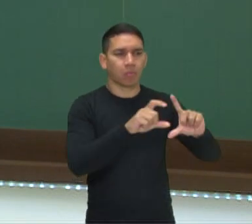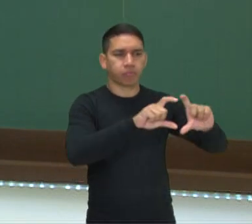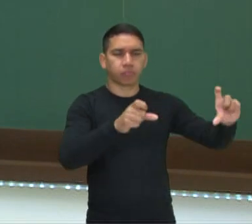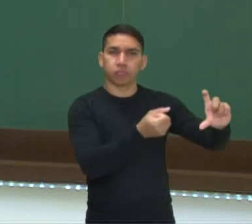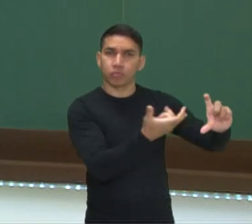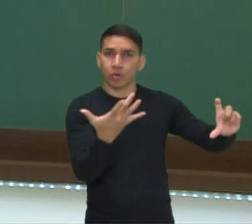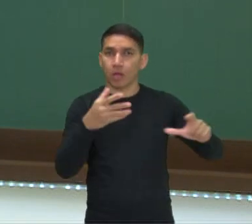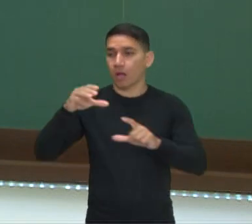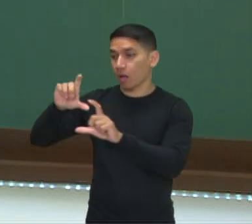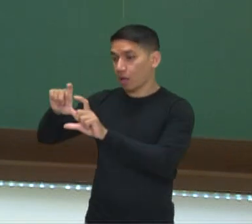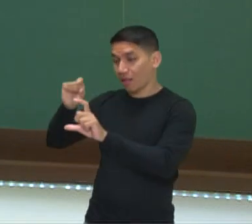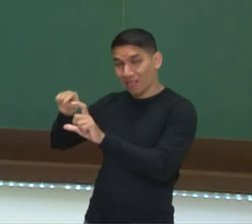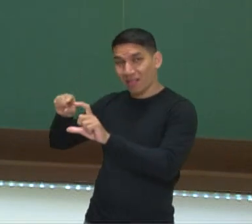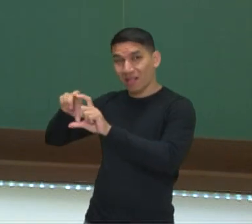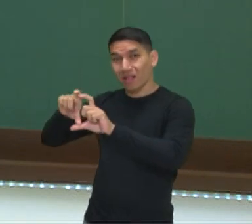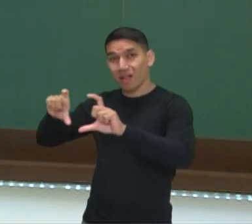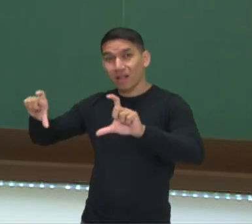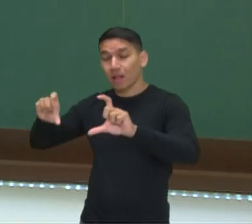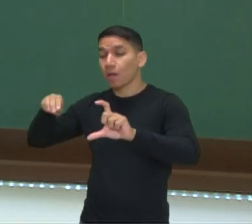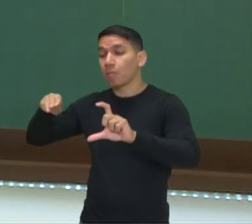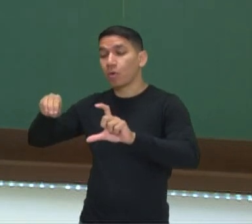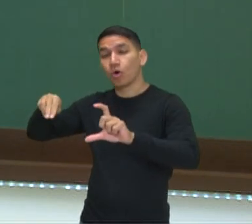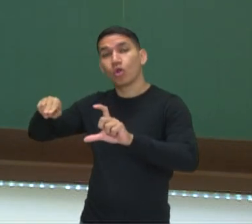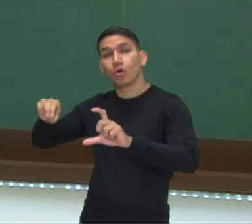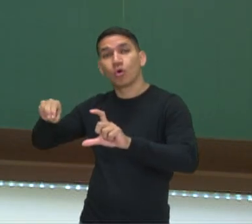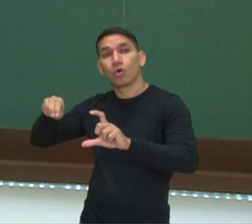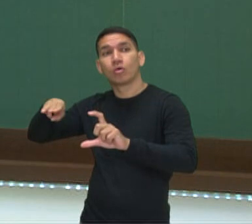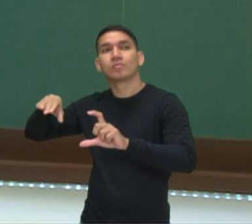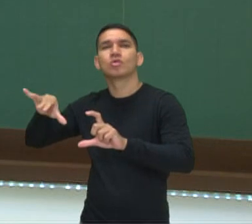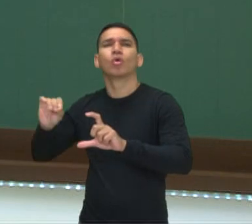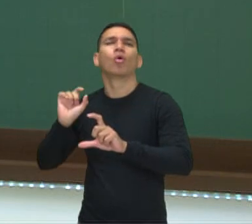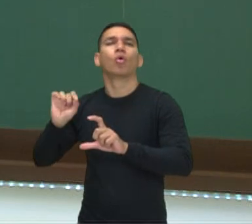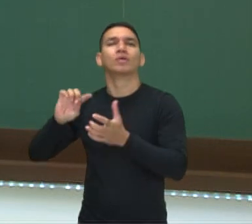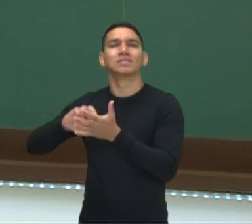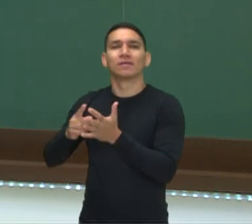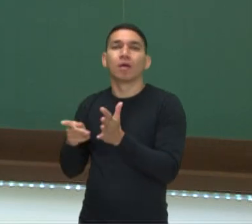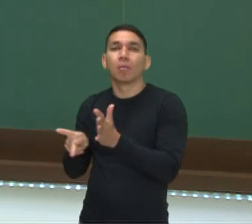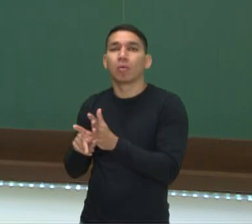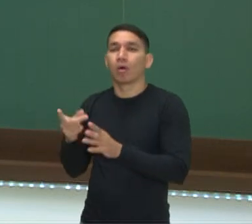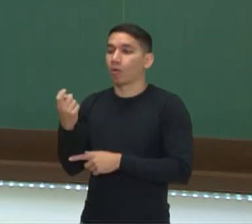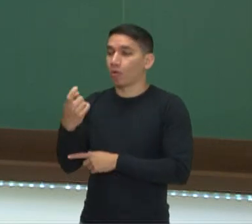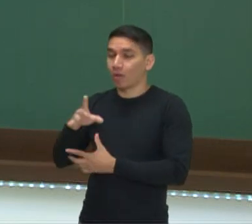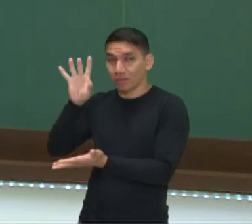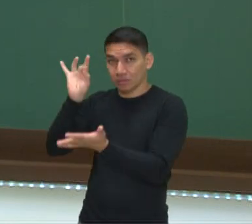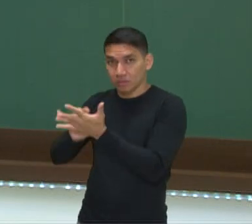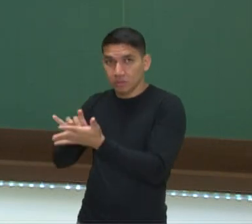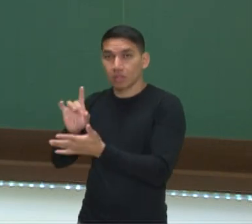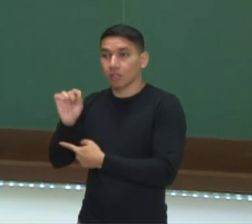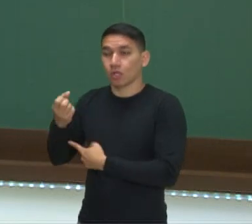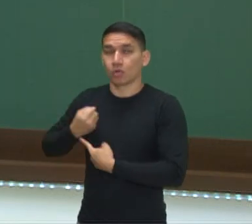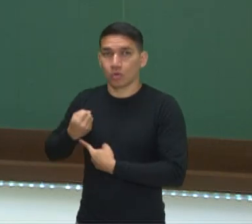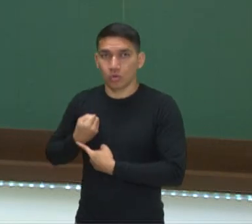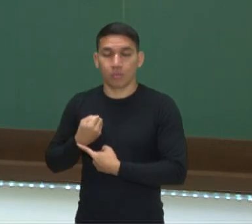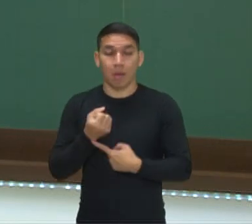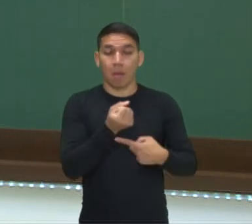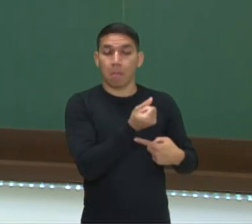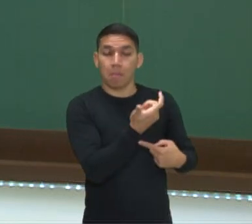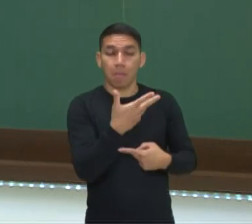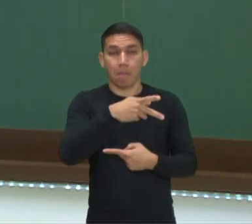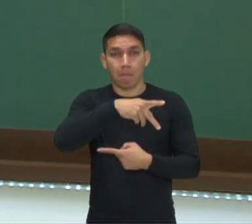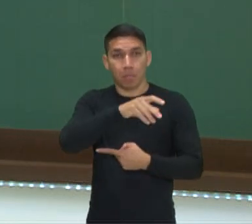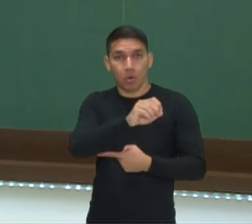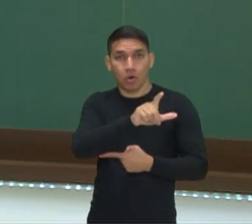termo algébrico, é uma caixinha, tá? Tem um coeficiente, uma parte literal. E o polinômio